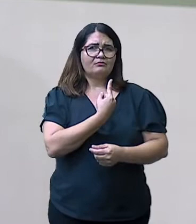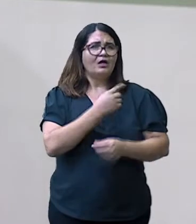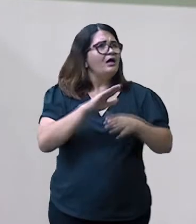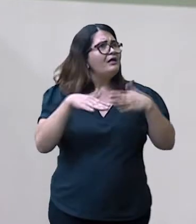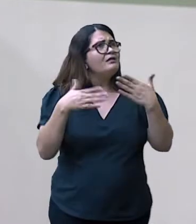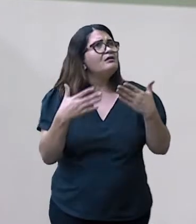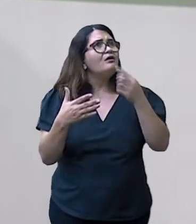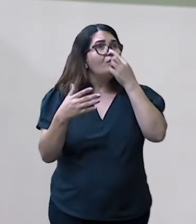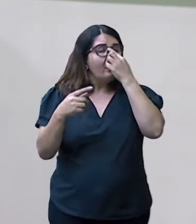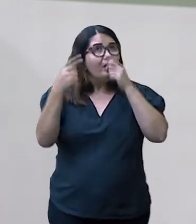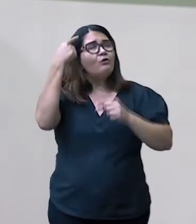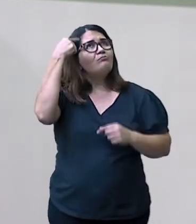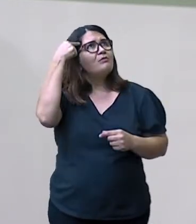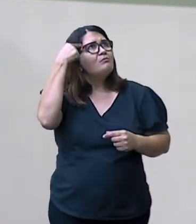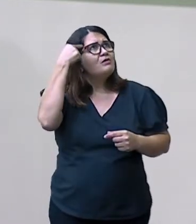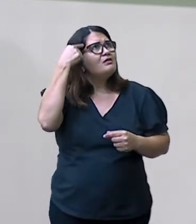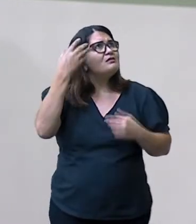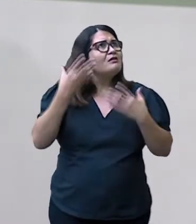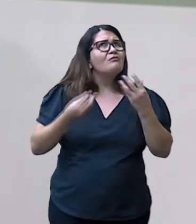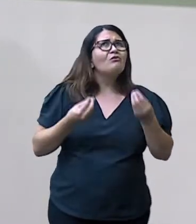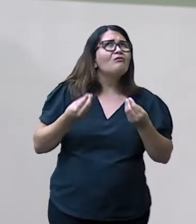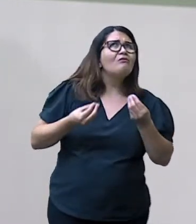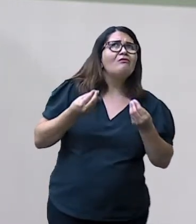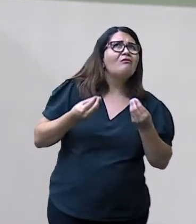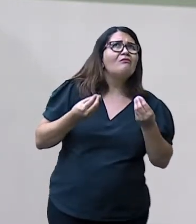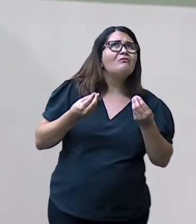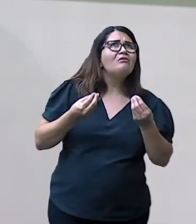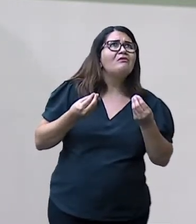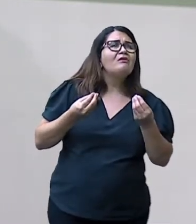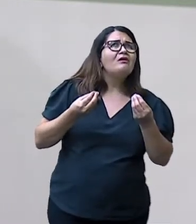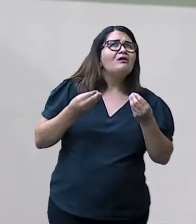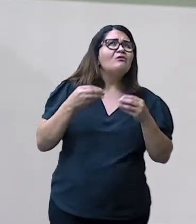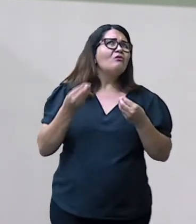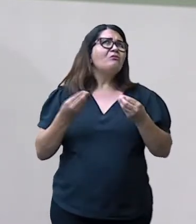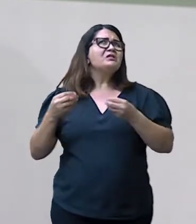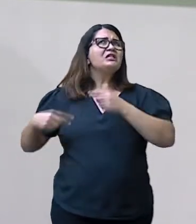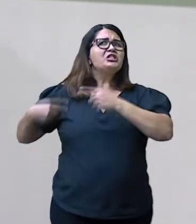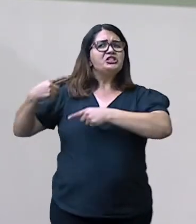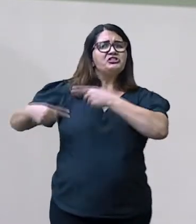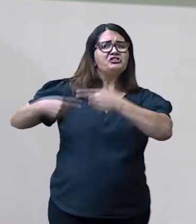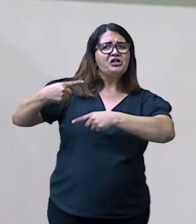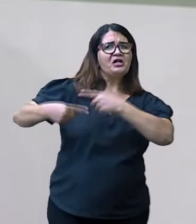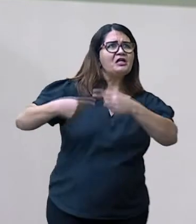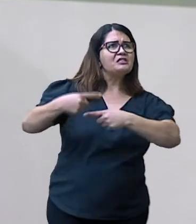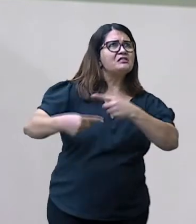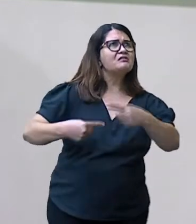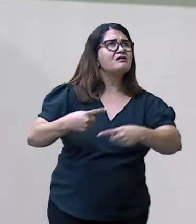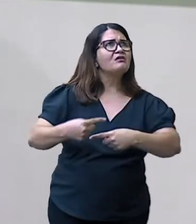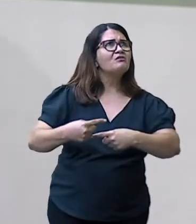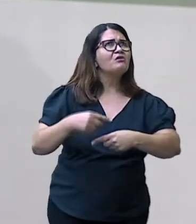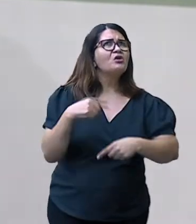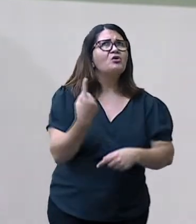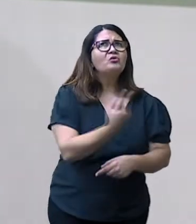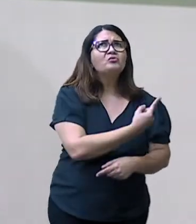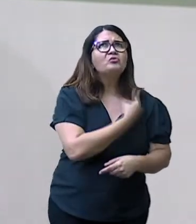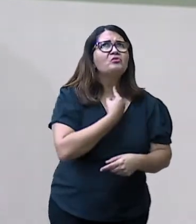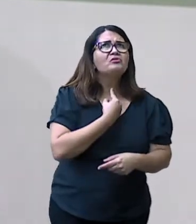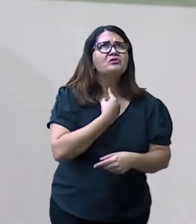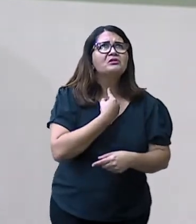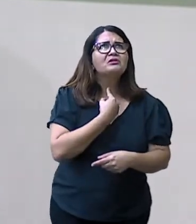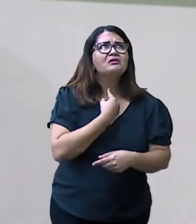correr atrás para poder descobrir de onde que vieram os nossos ancestrais. Aí eu comecei a fazer uma pesquisa